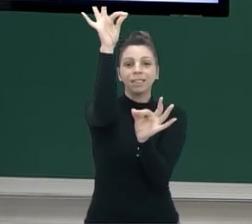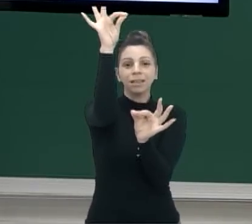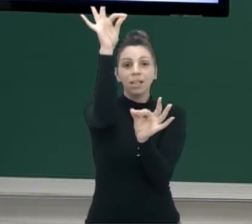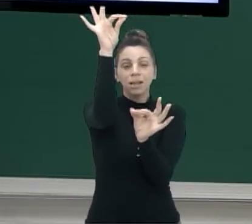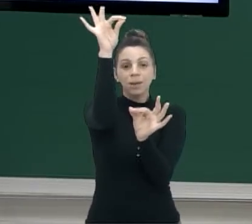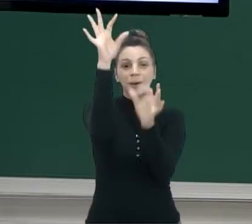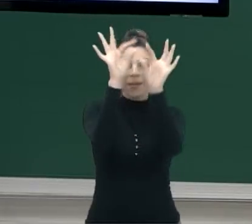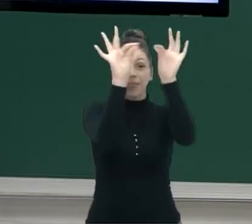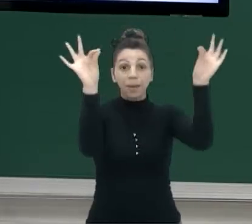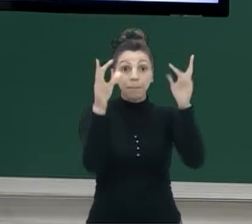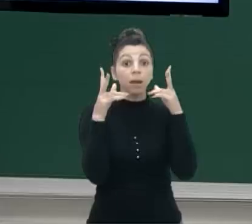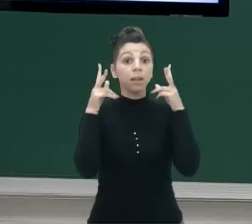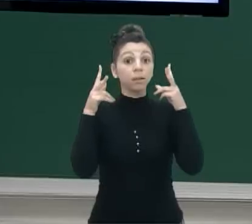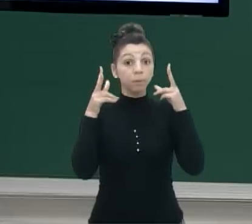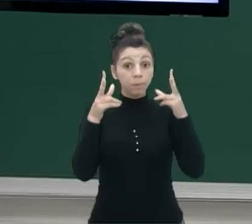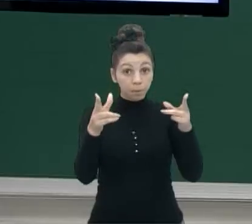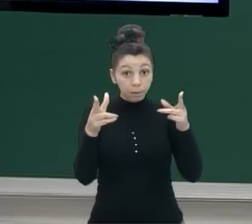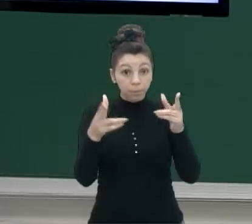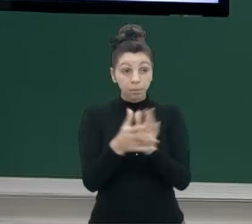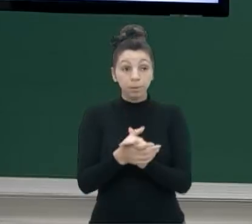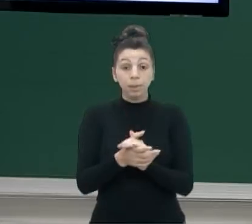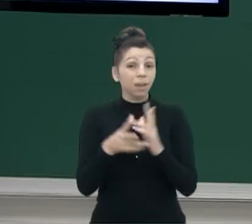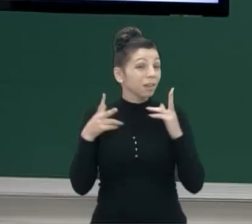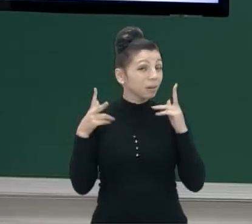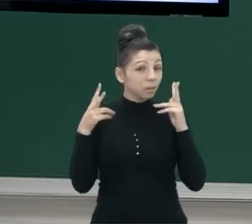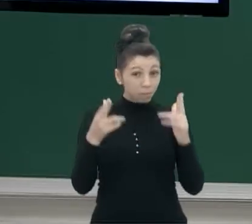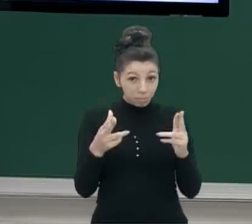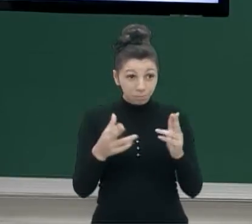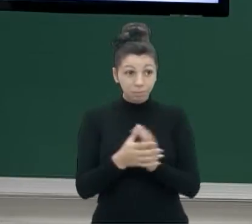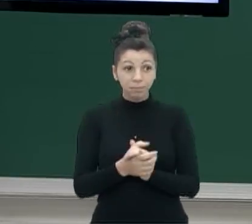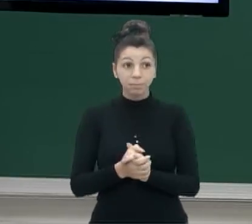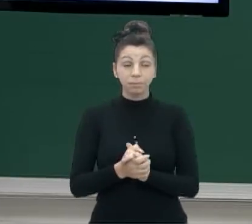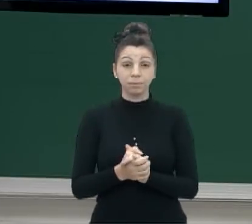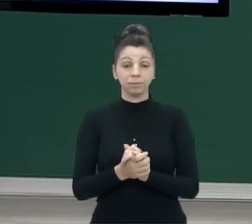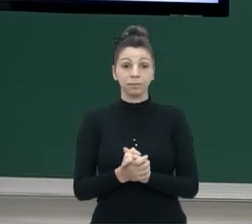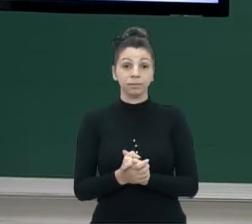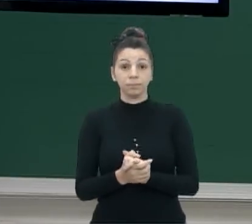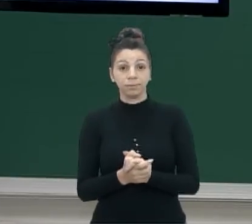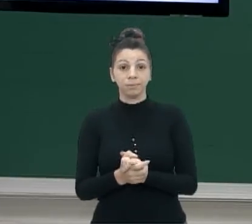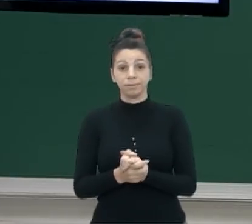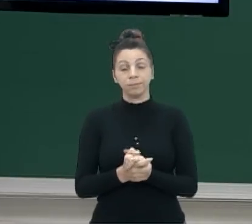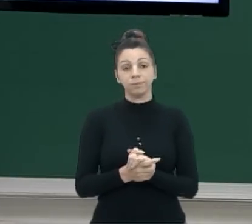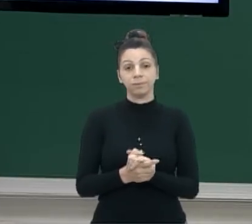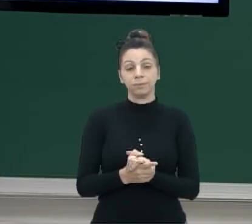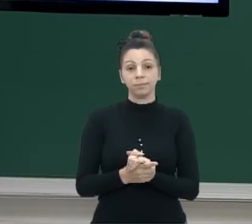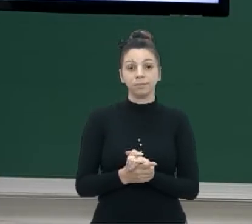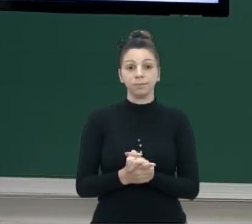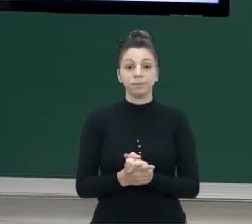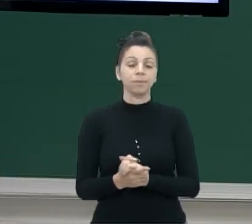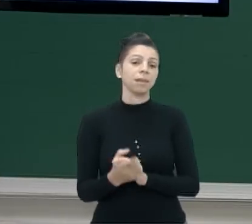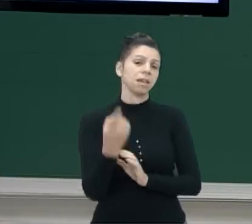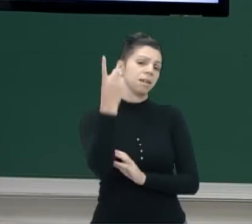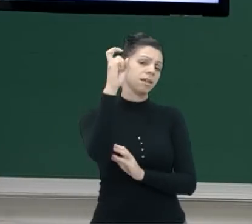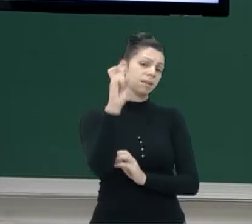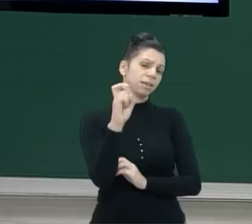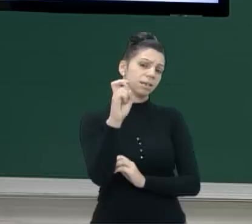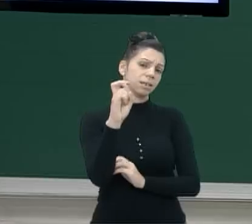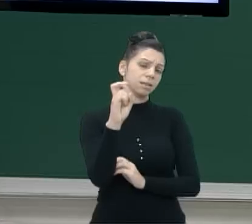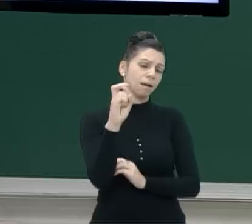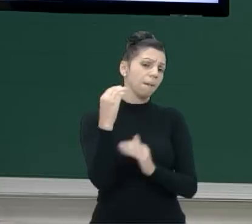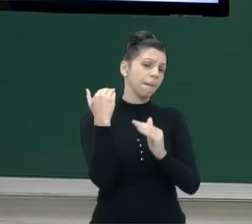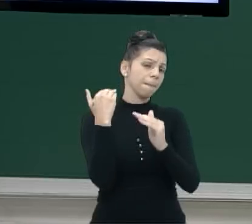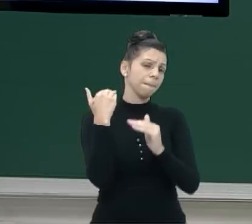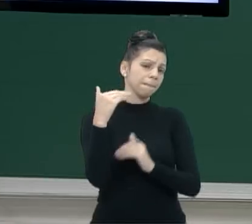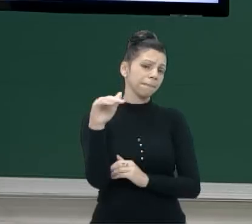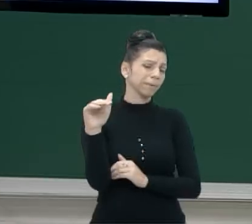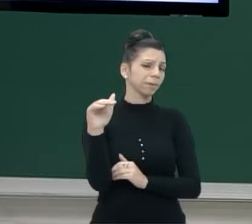mesma quantidade, certo? É a mesma. Realmente, olha lá, 15/30. 15 não é metade de